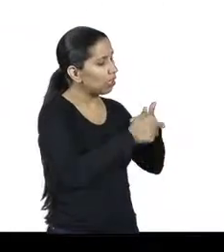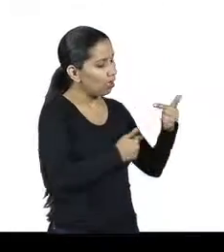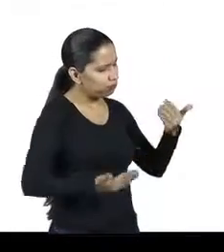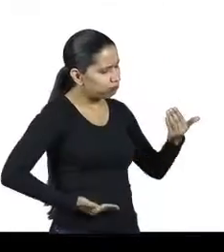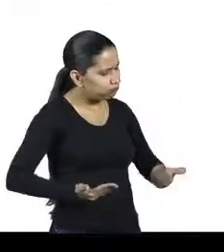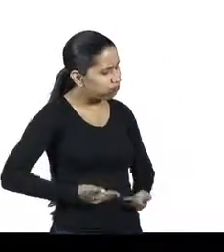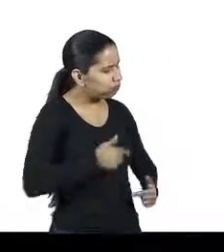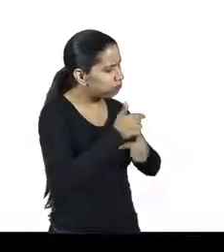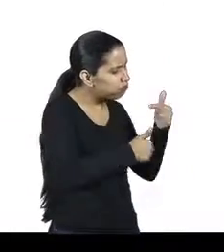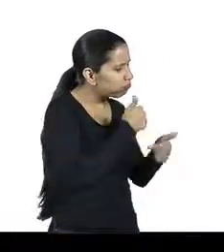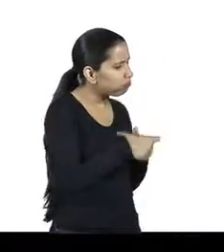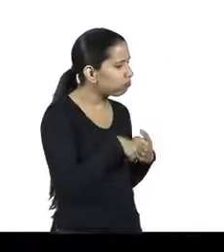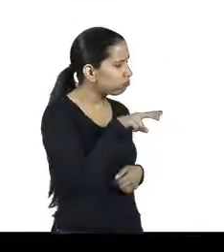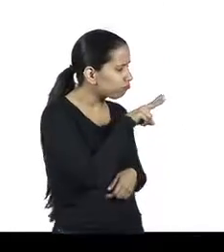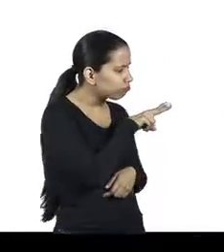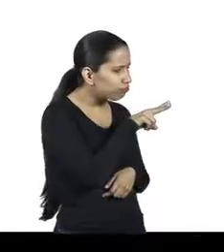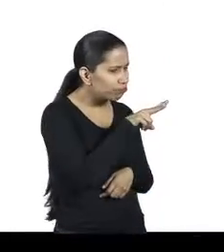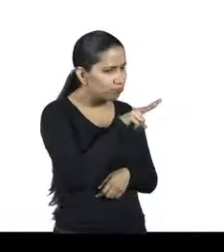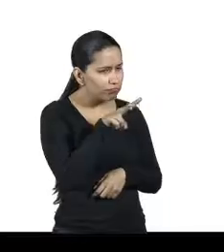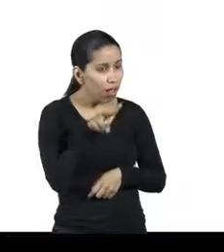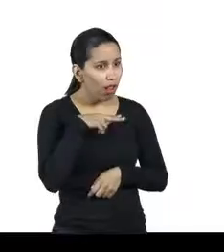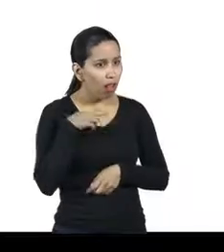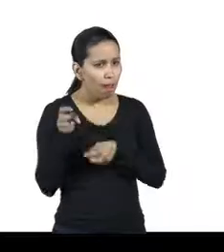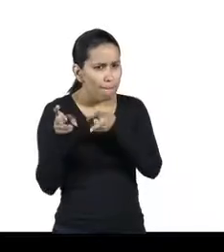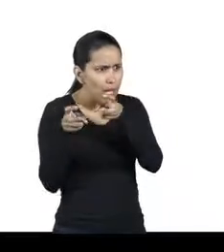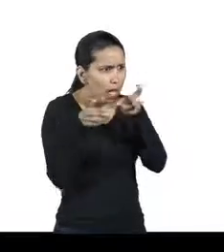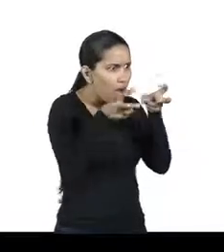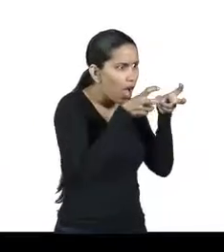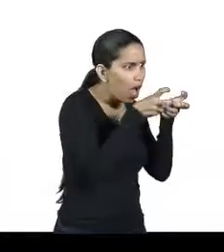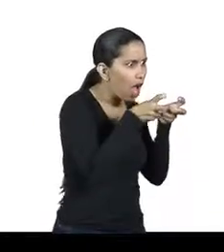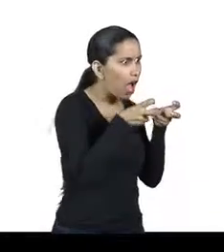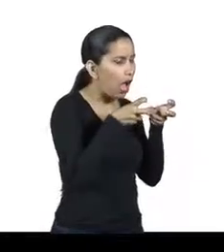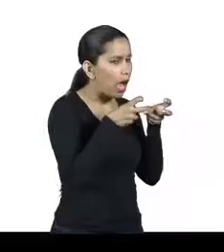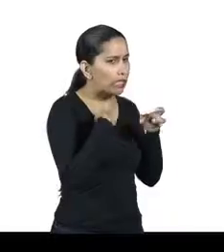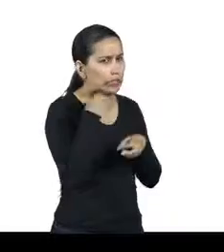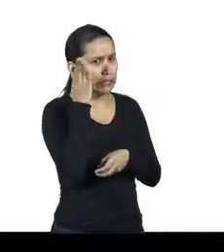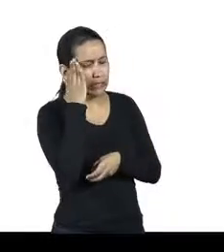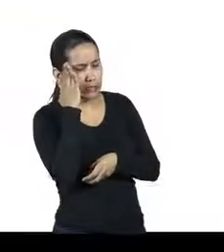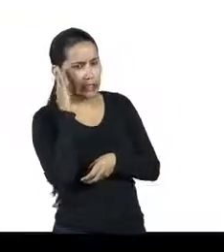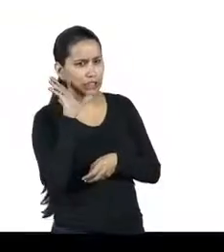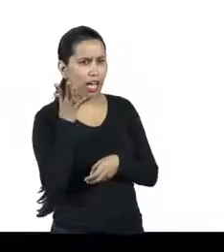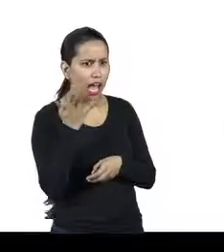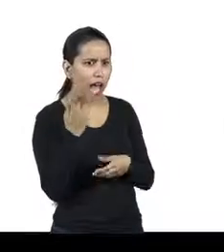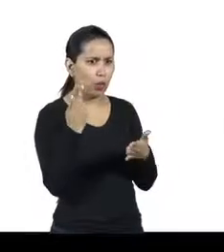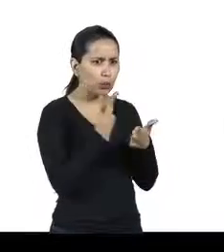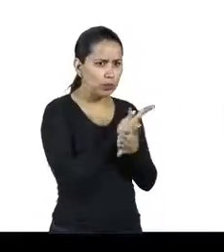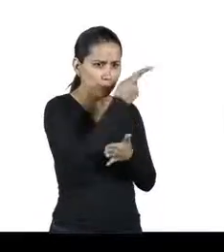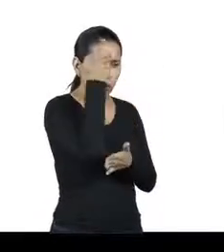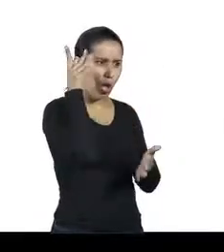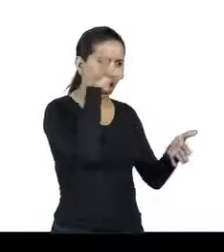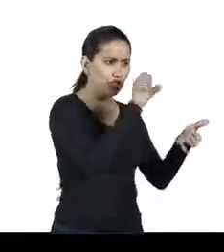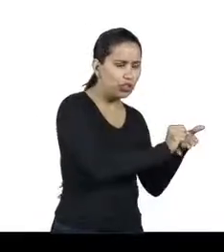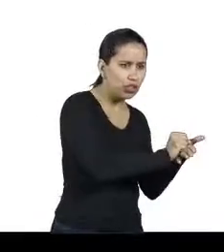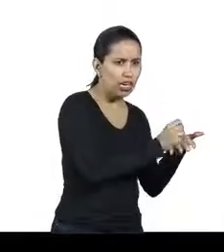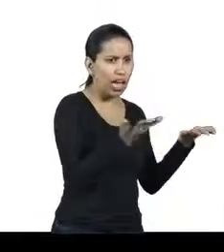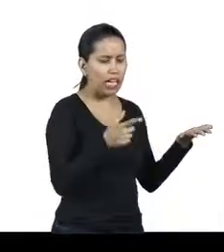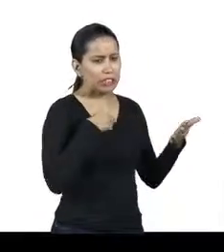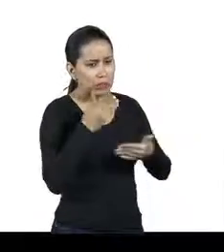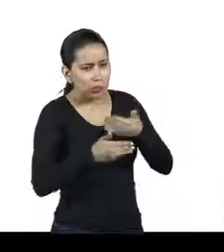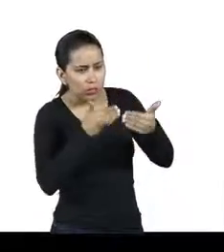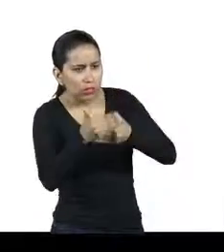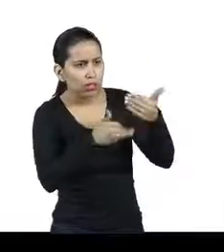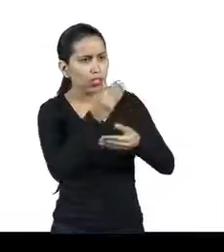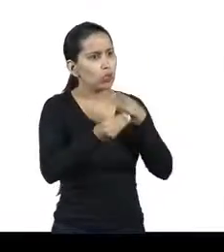qual passo, em qual etapa está esse desvio. Se já foi registrado no sistema, se já foi validado pela segurança do trabalho, se está